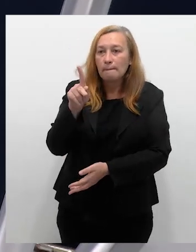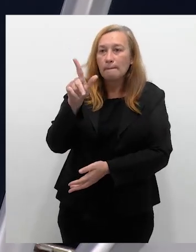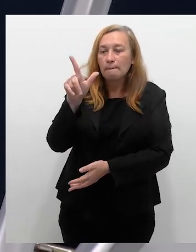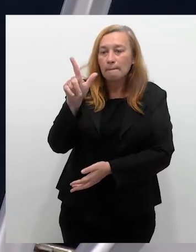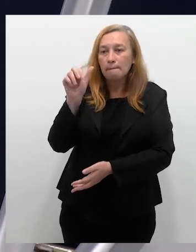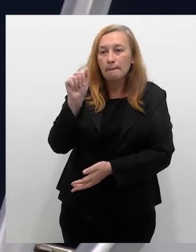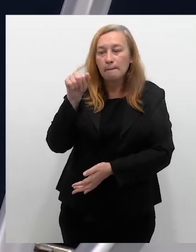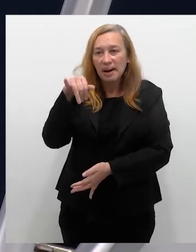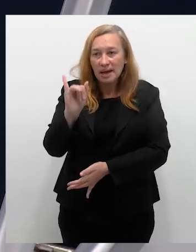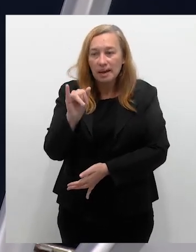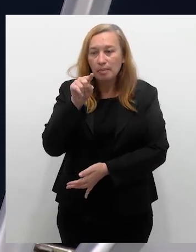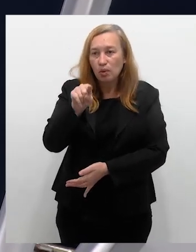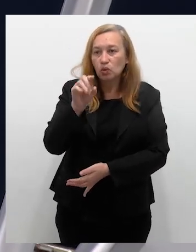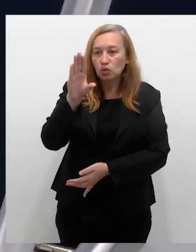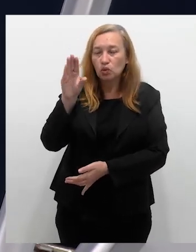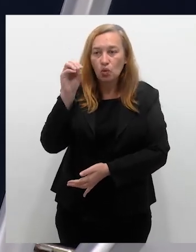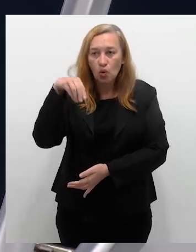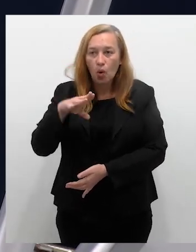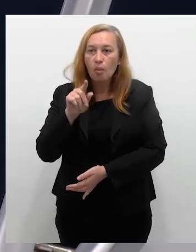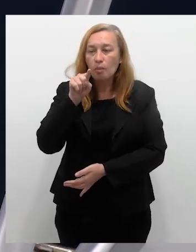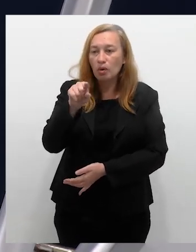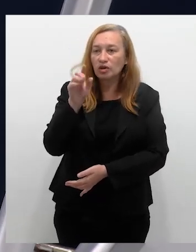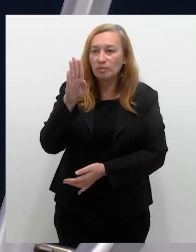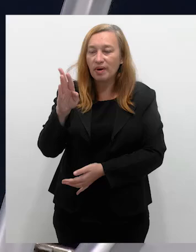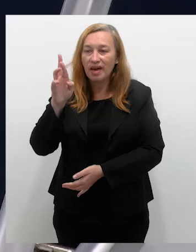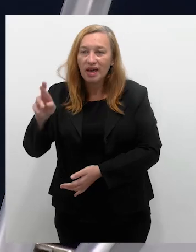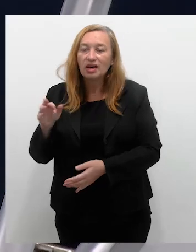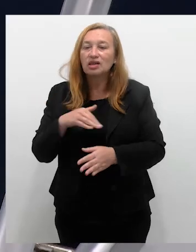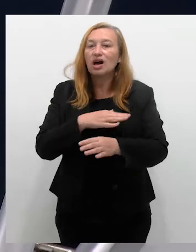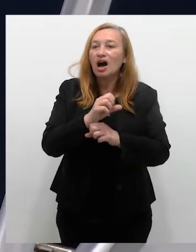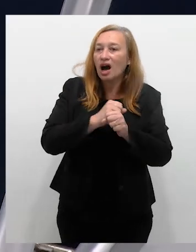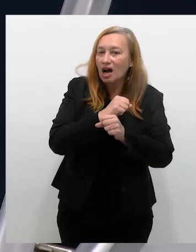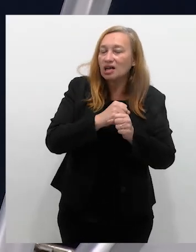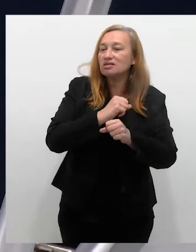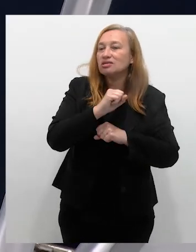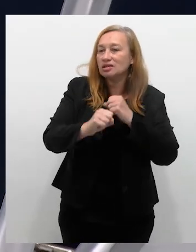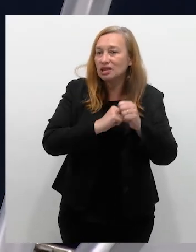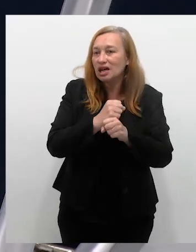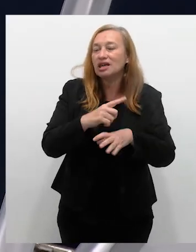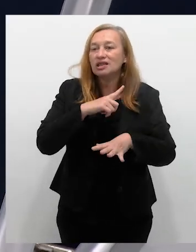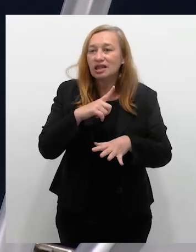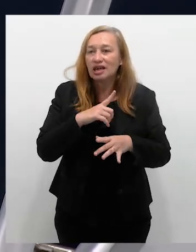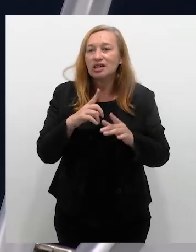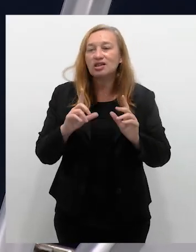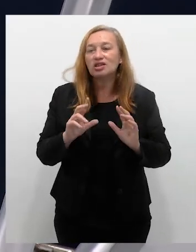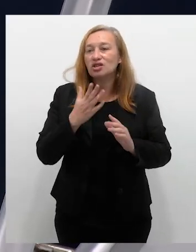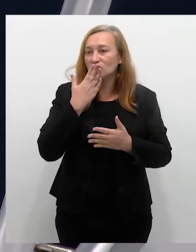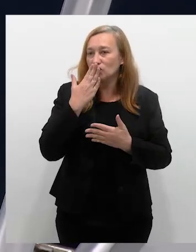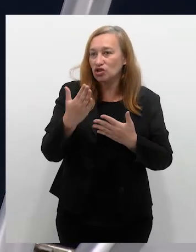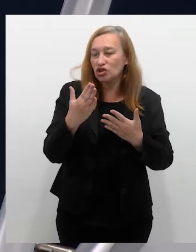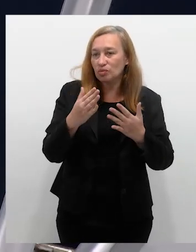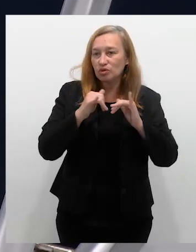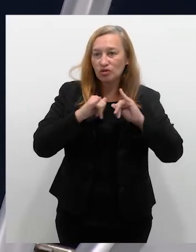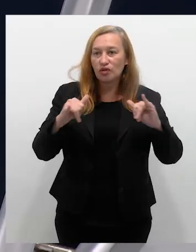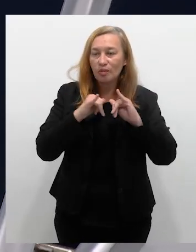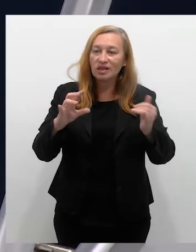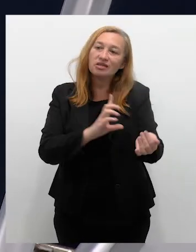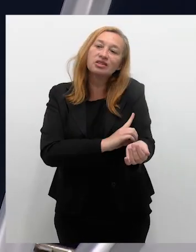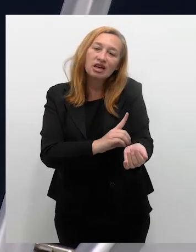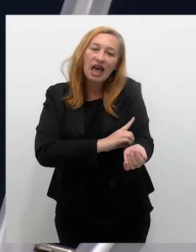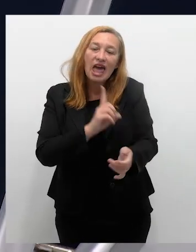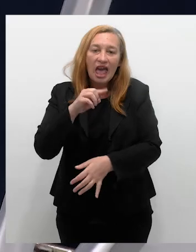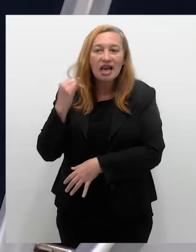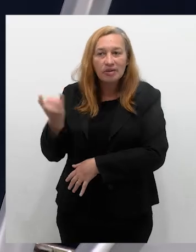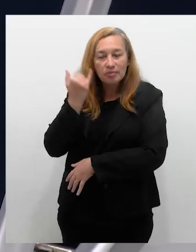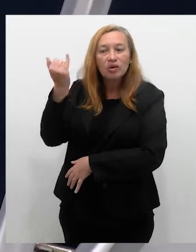diabetesplay.com.br, né? E então, todo ano tem algum tipo de evento de diabetes. Entendi. Eu acho que é